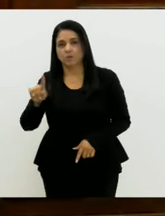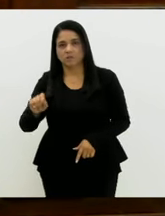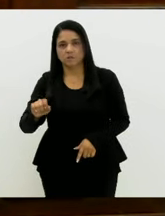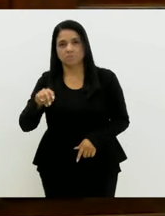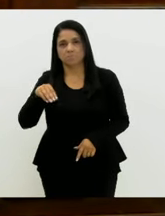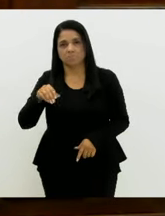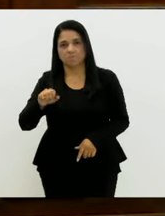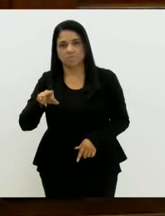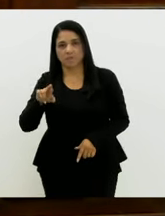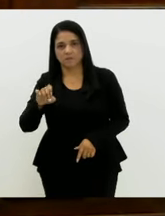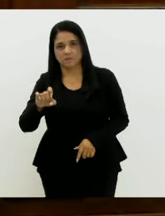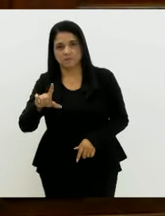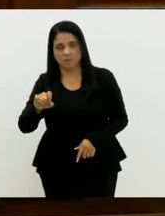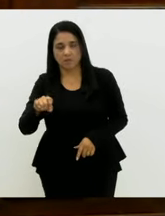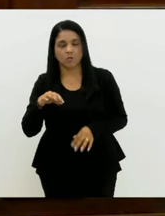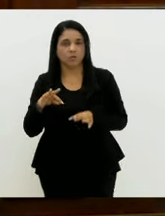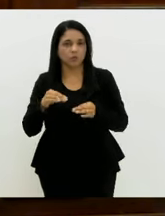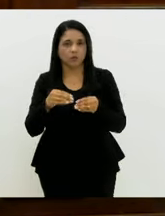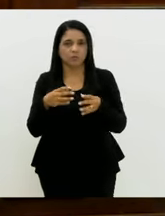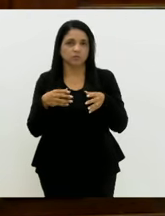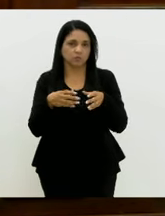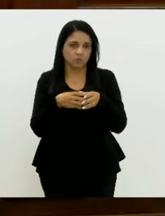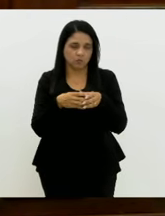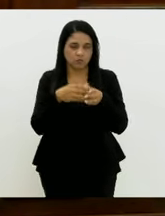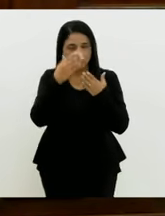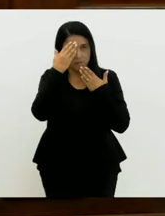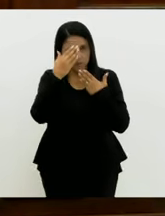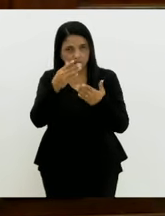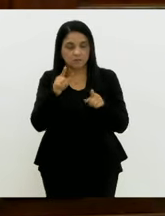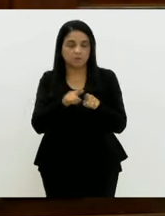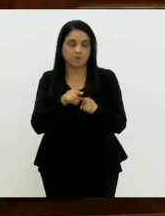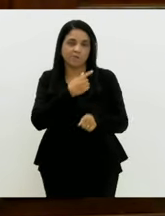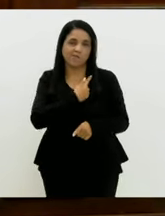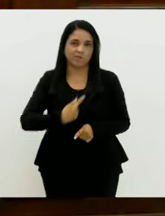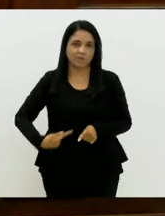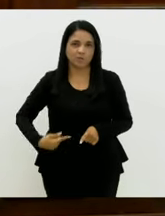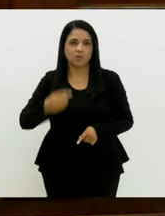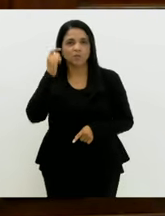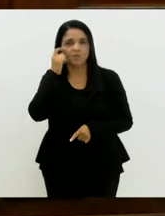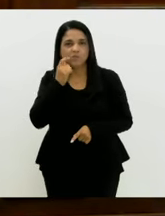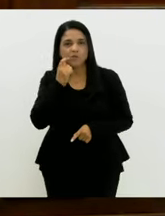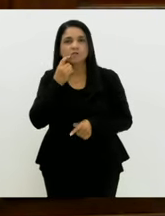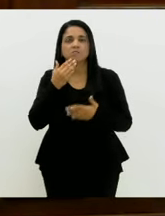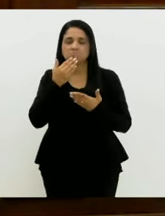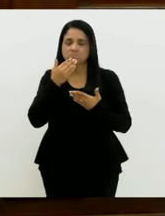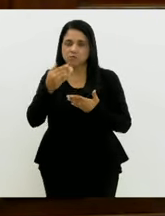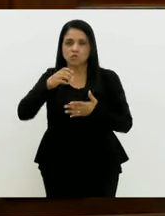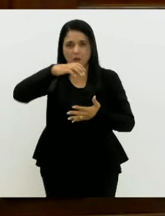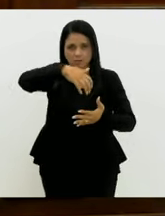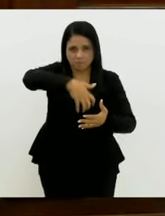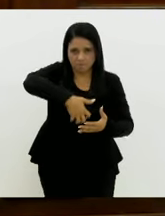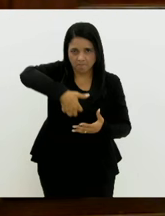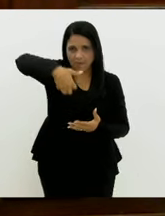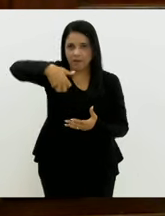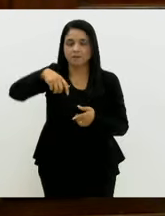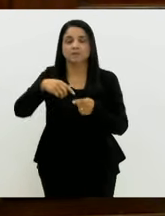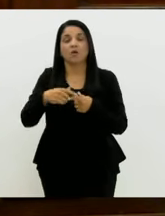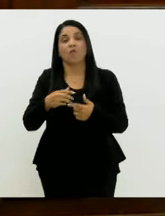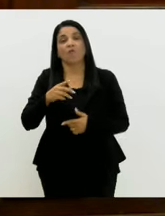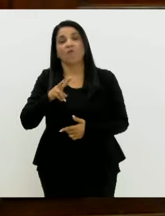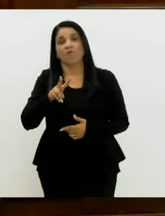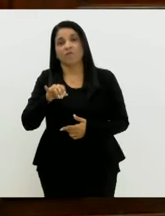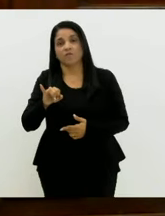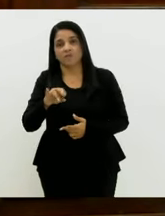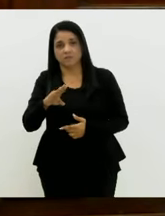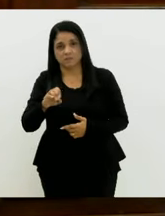agradecer ao nosso governador Cláudio Castro, que prontamente mandou as máquinas para a gente, ao nosso vice-governador, ao nosso presidente, que